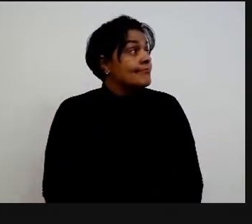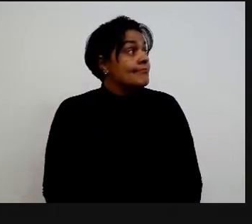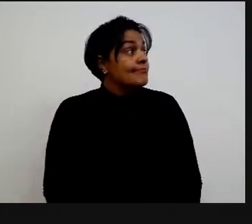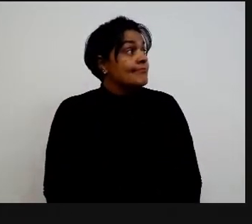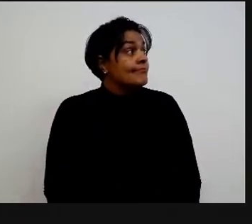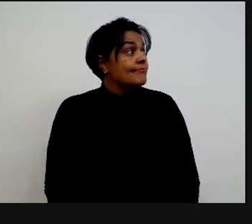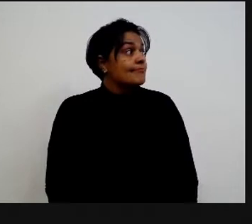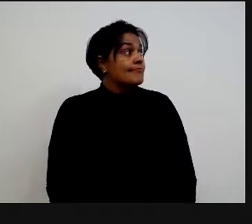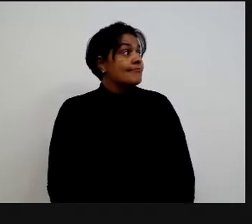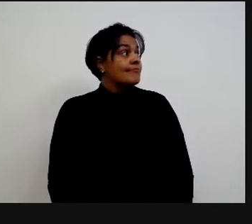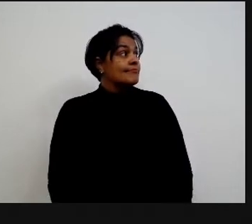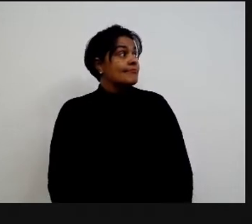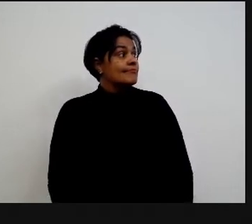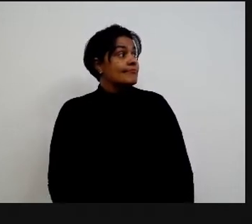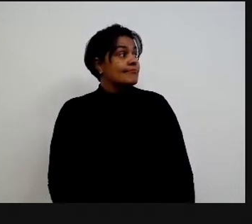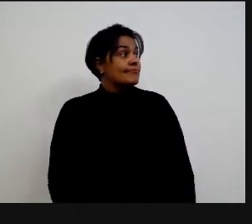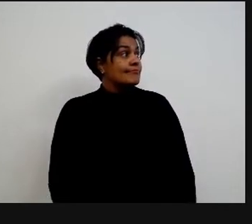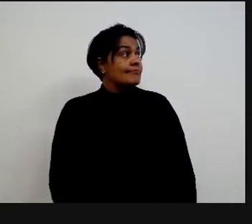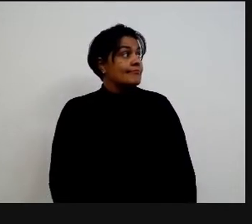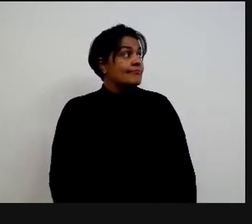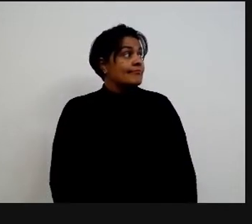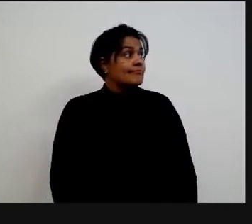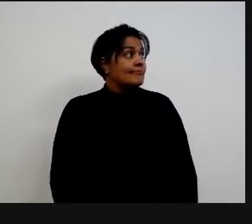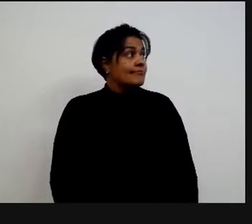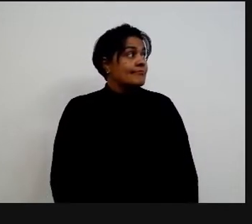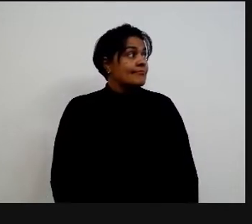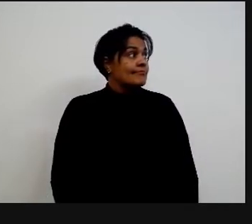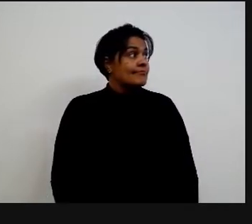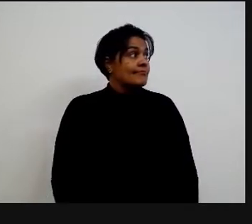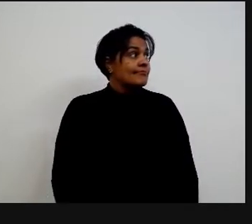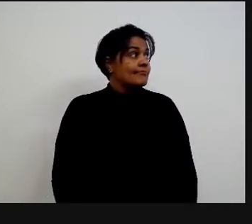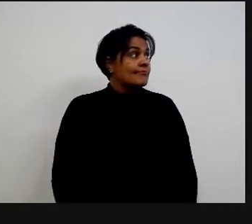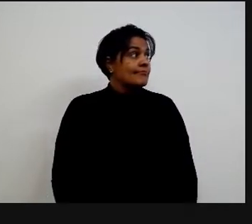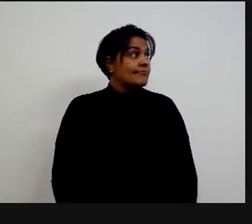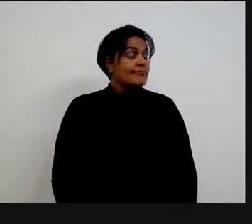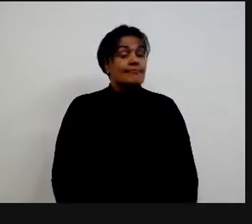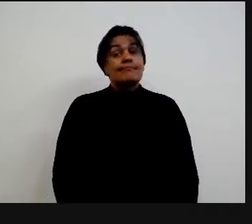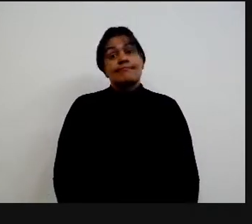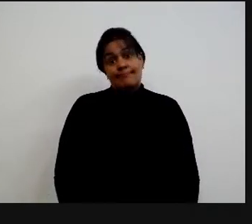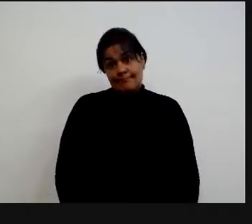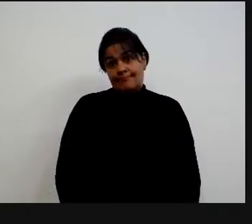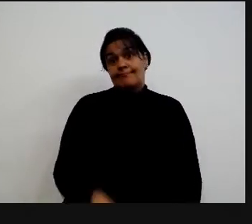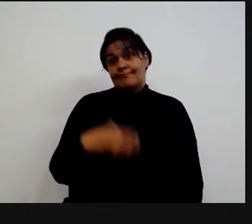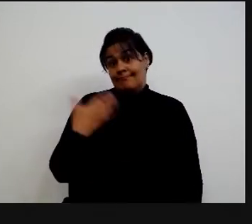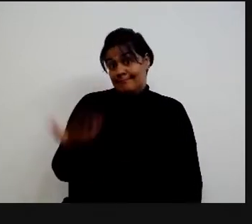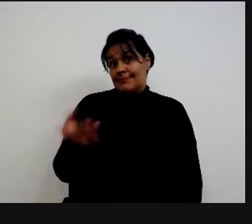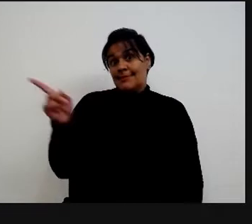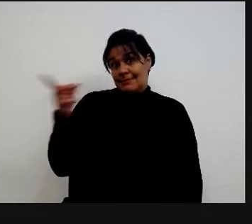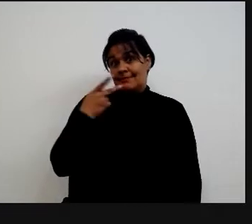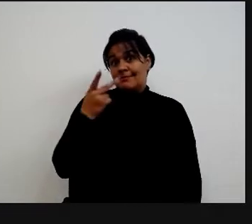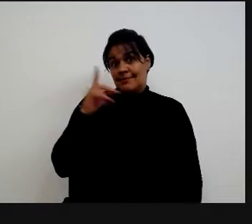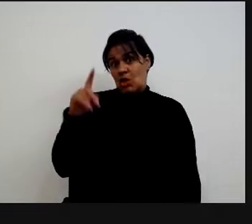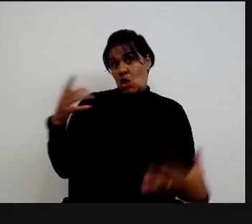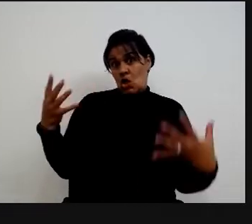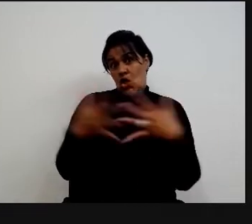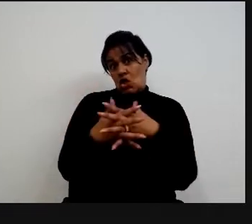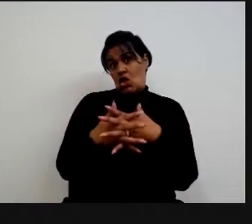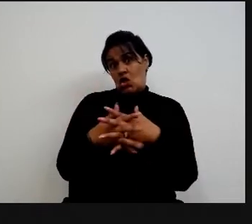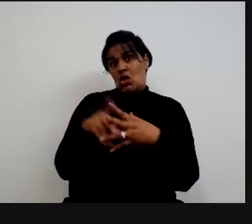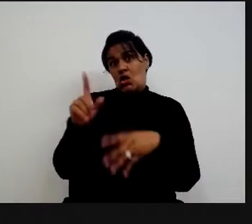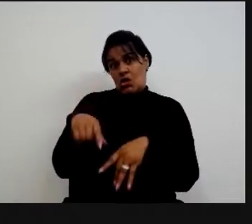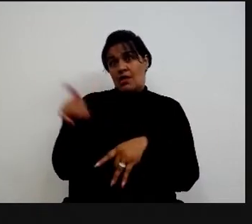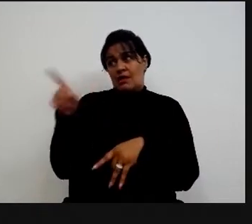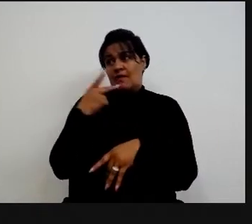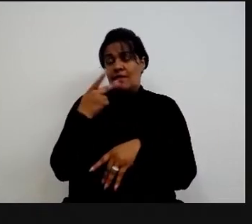trago aí essa fala dos meus colegas aqui de educação. Eles trouxeram essa questão do conflito geracional.